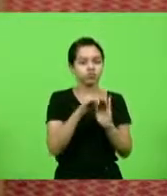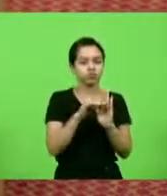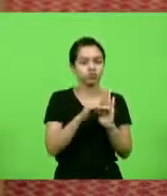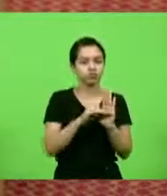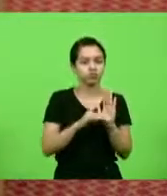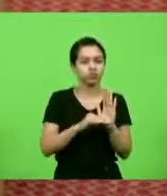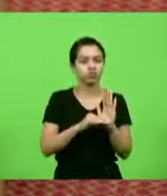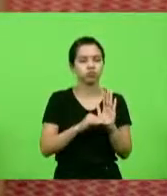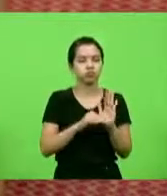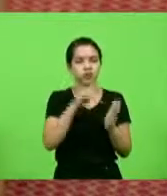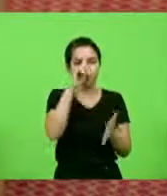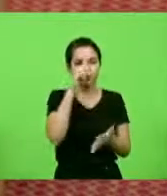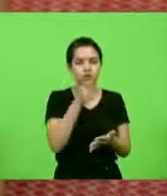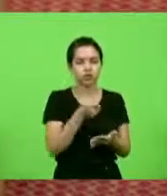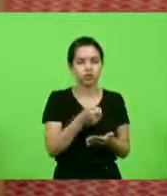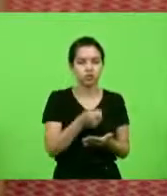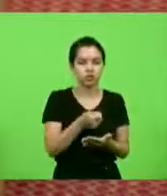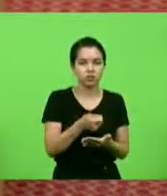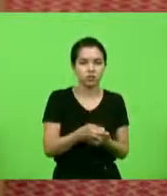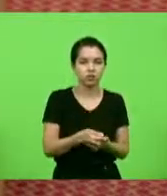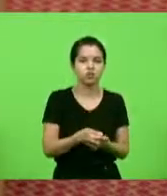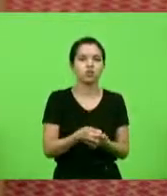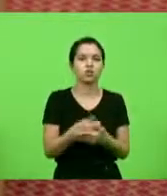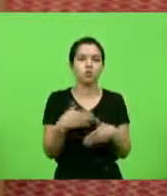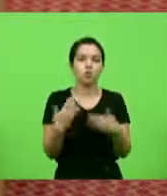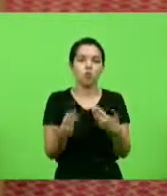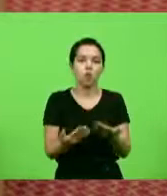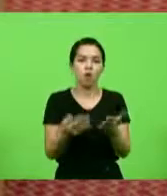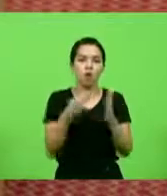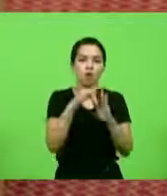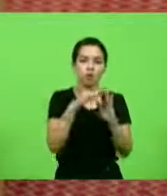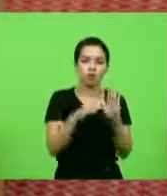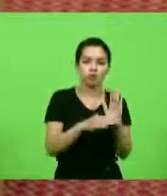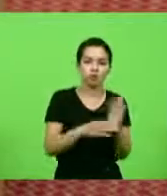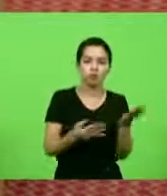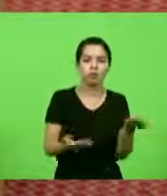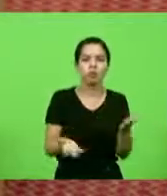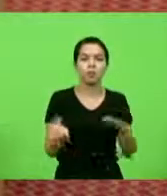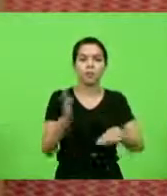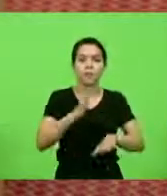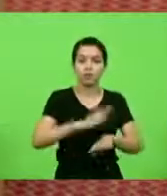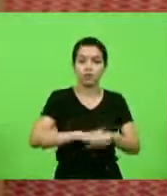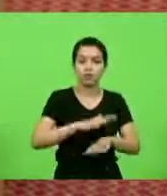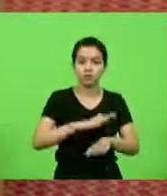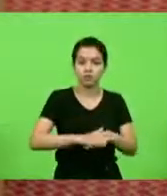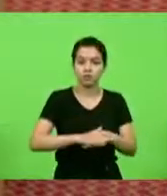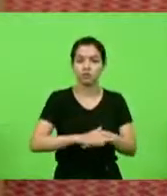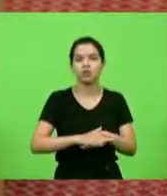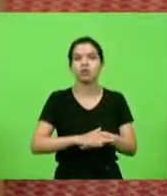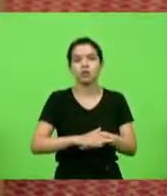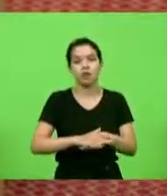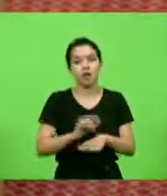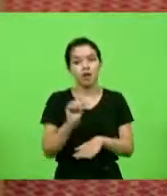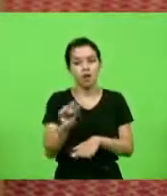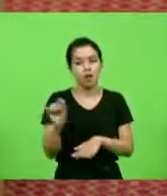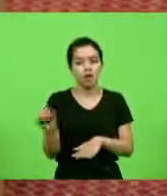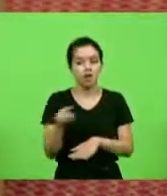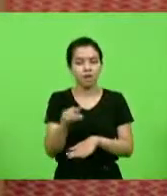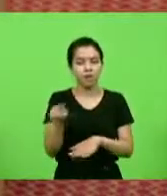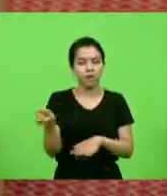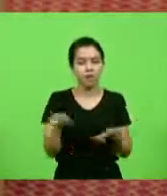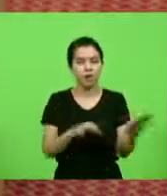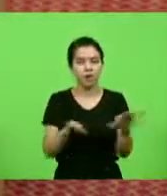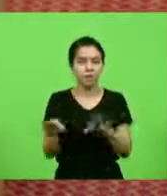as matérias tem que estar cursando é quem faz o currículo lá